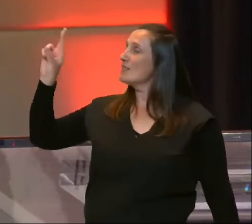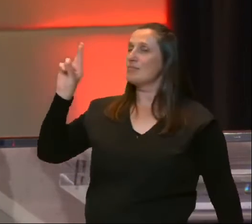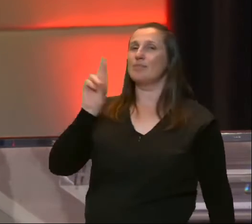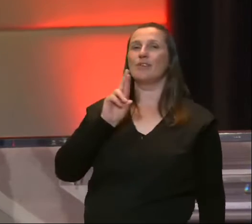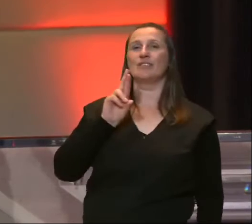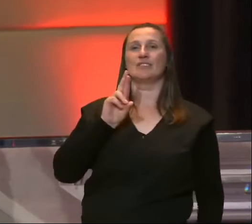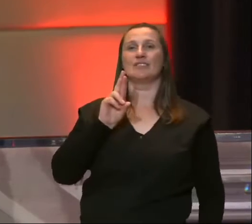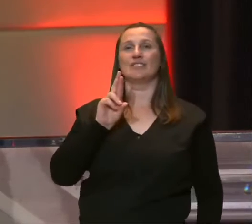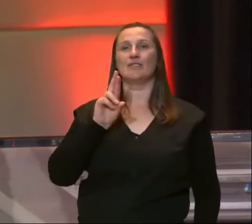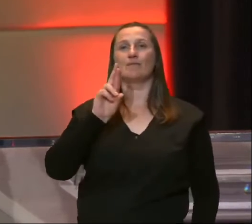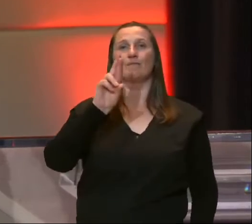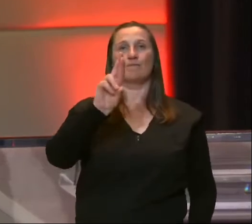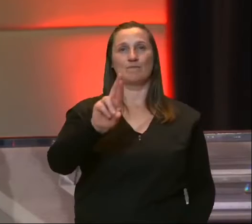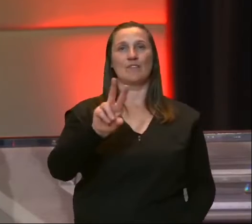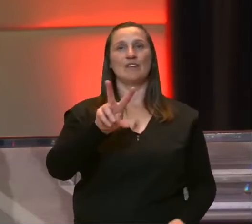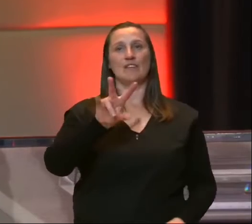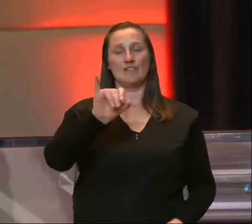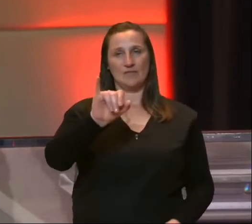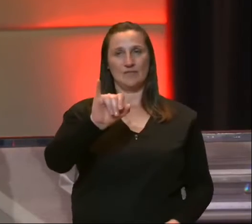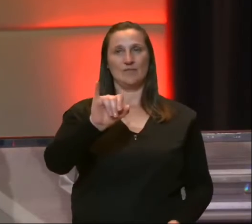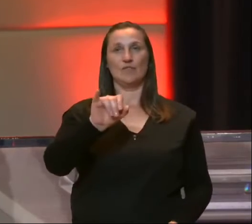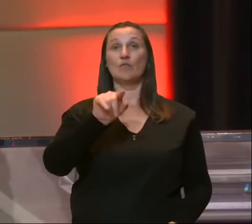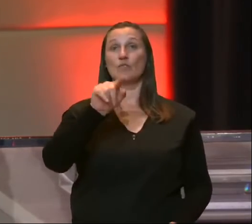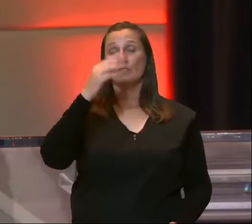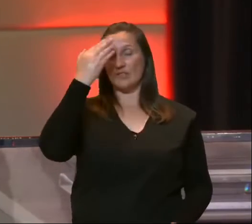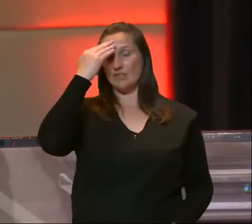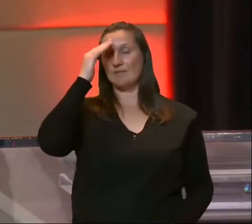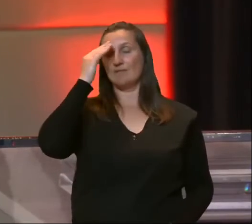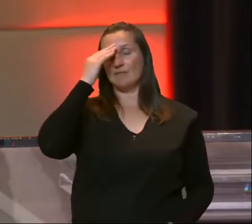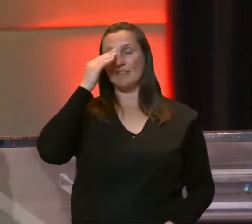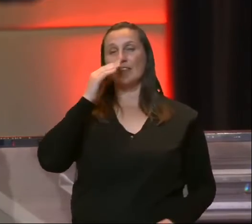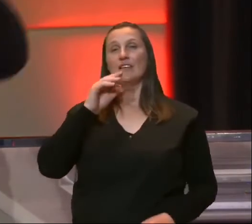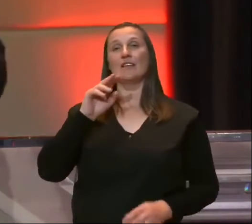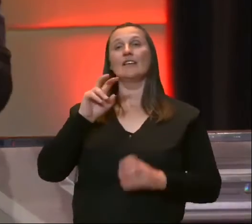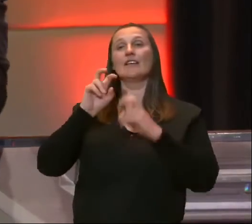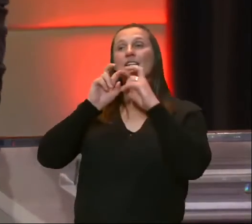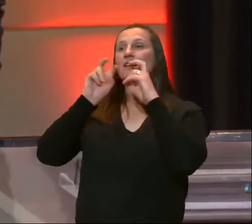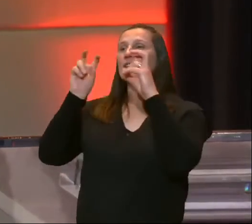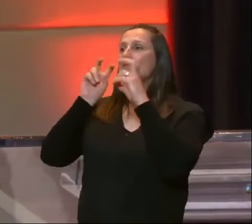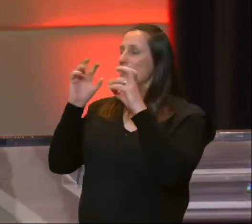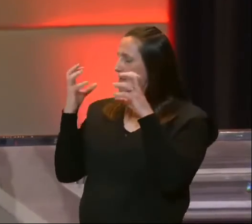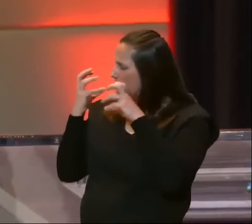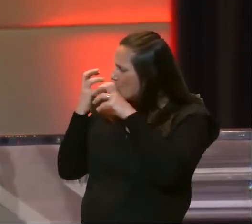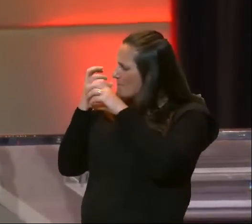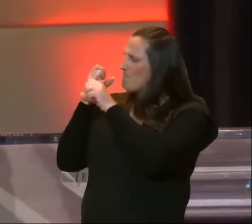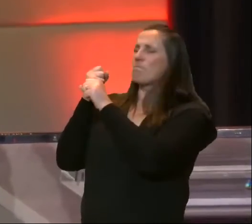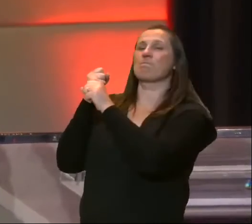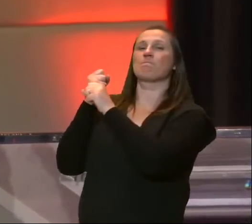você. Você vai entender e vai clamar confiadamente.